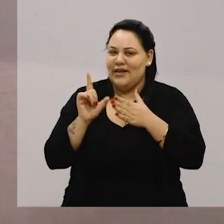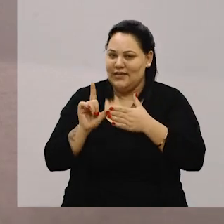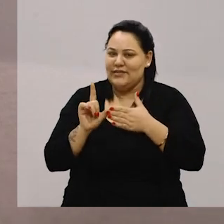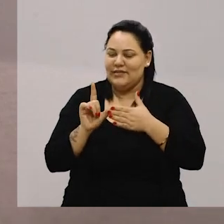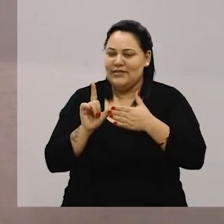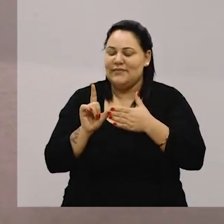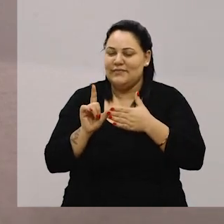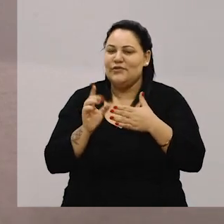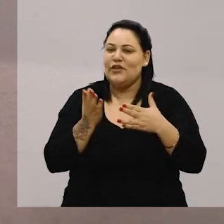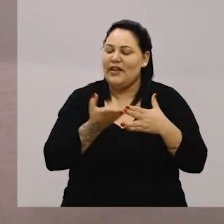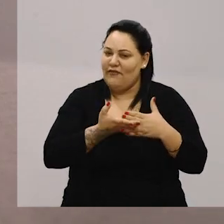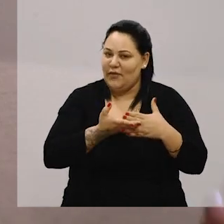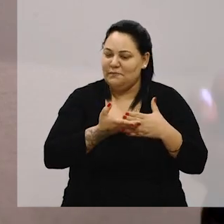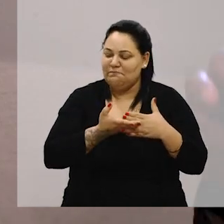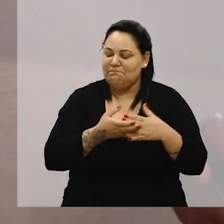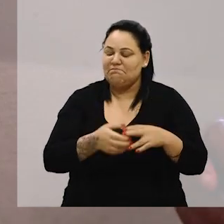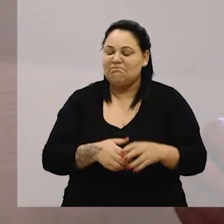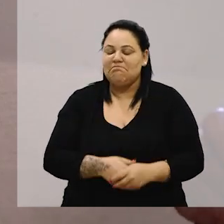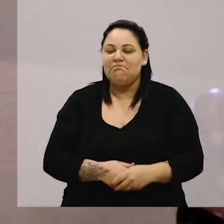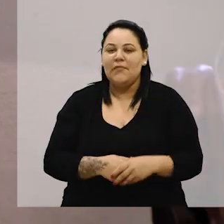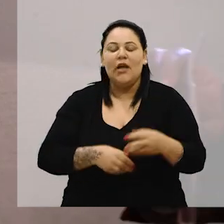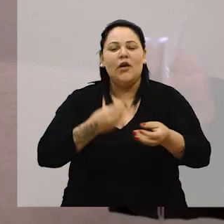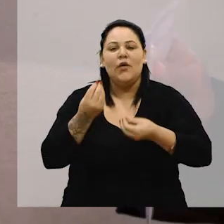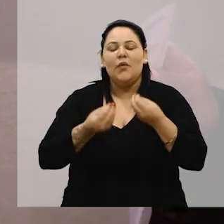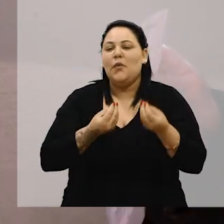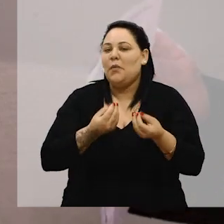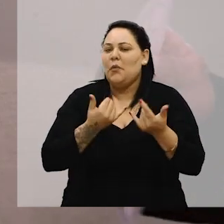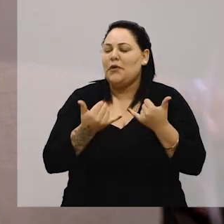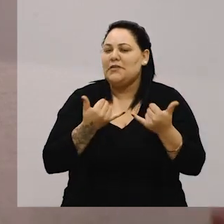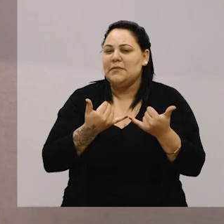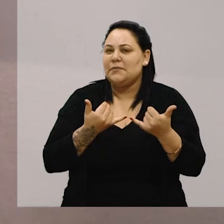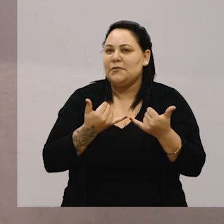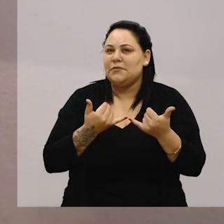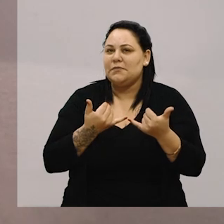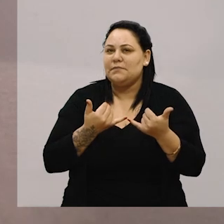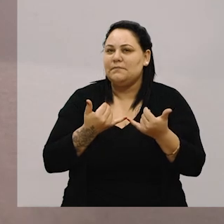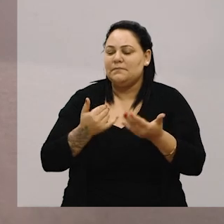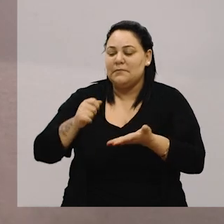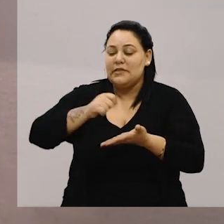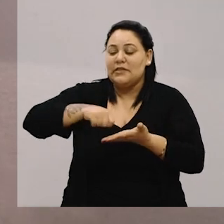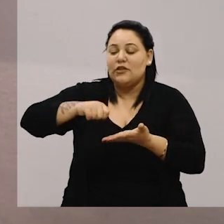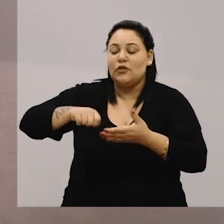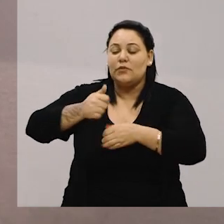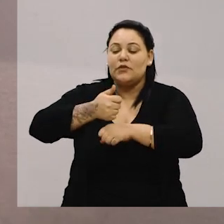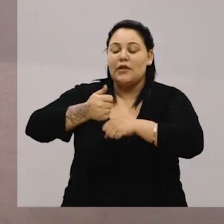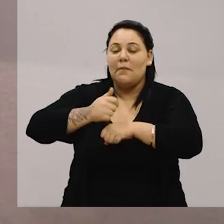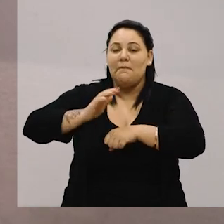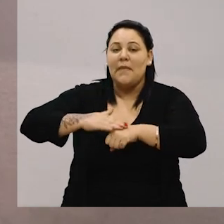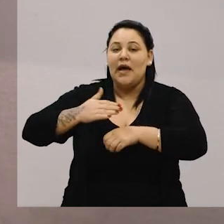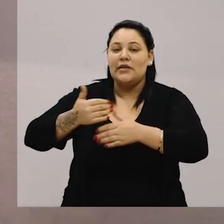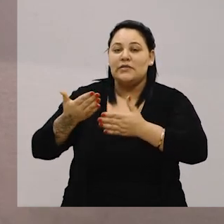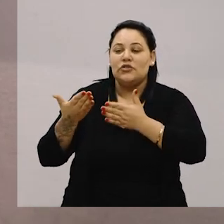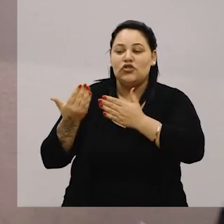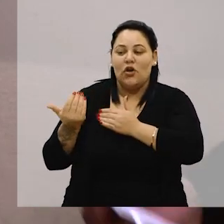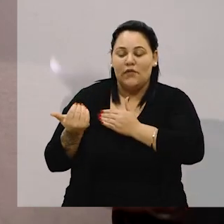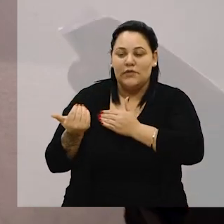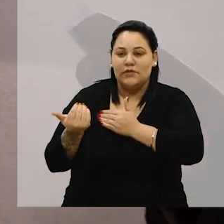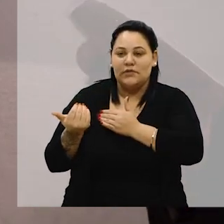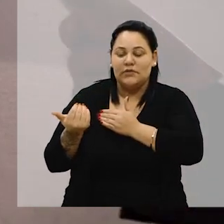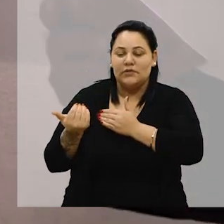anteriormente à nossa pausa, como o fato de escritores mais jovens e mais experientes